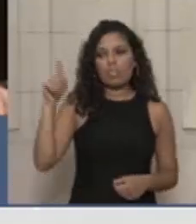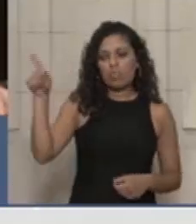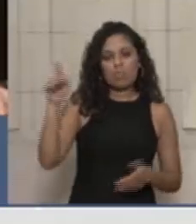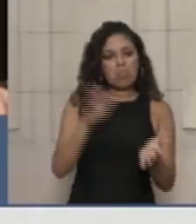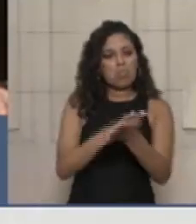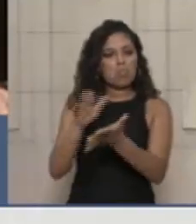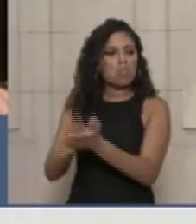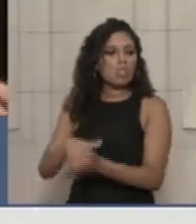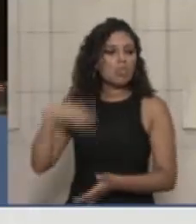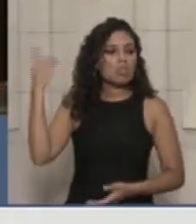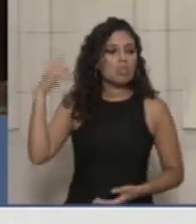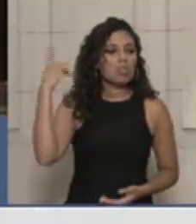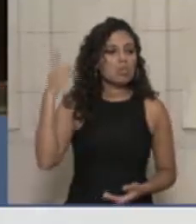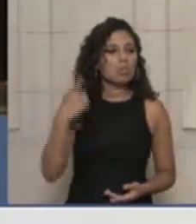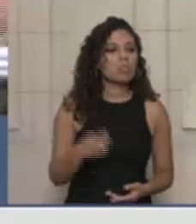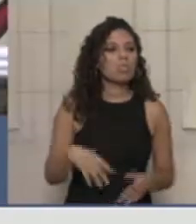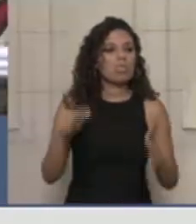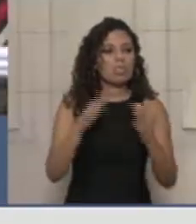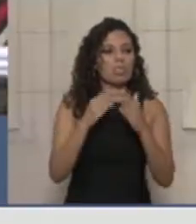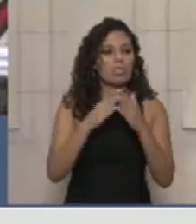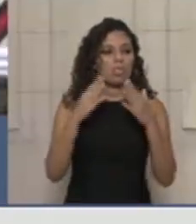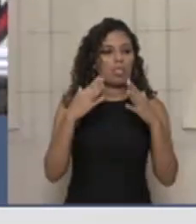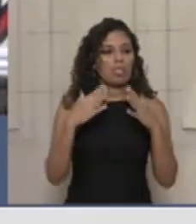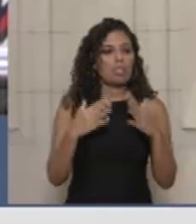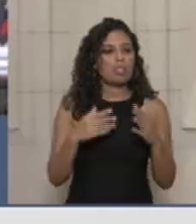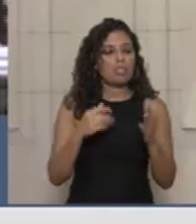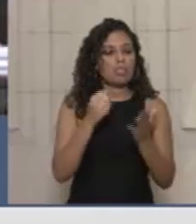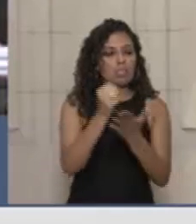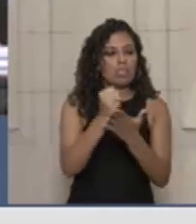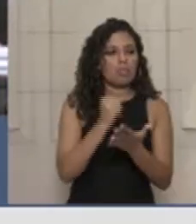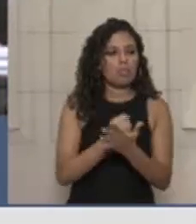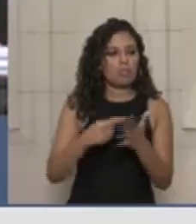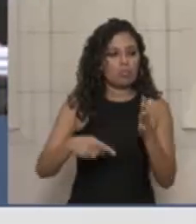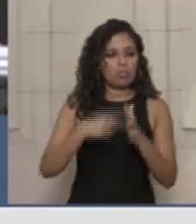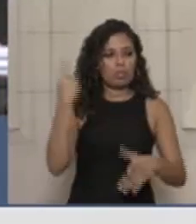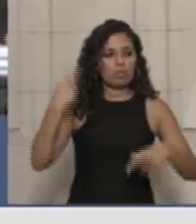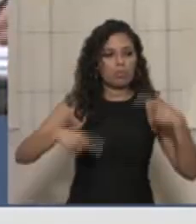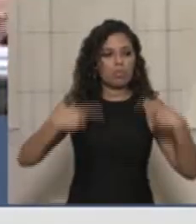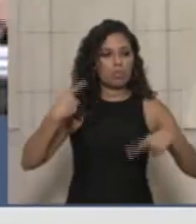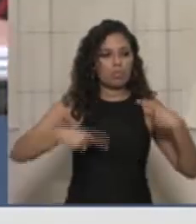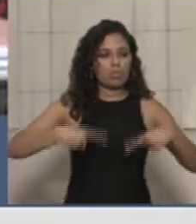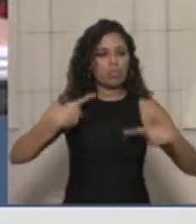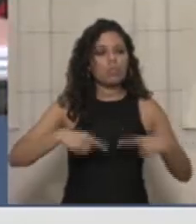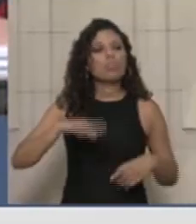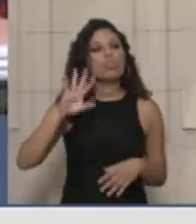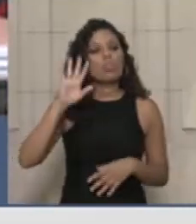em primeira discussão. Ainda não, deputado. Mas vai aprovar. Recebeu